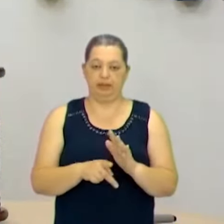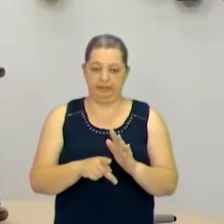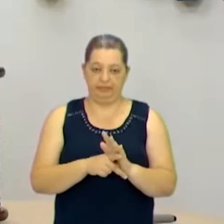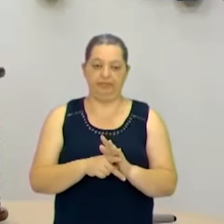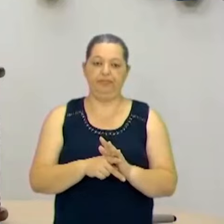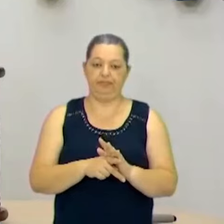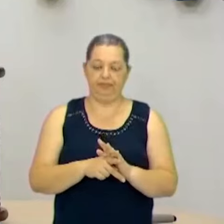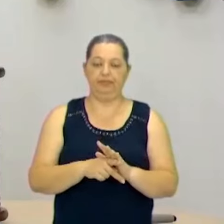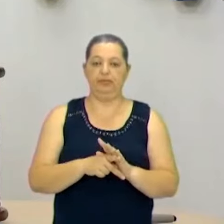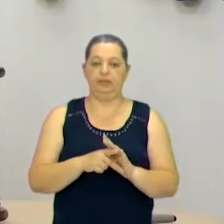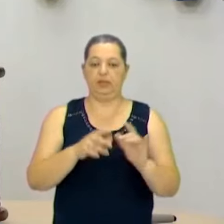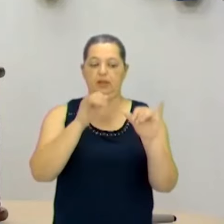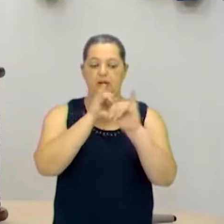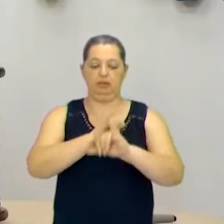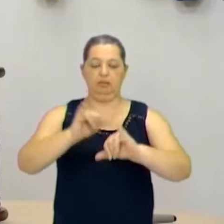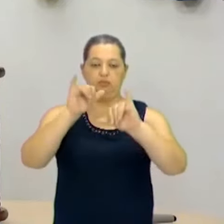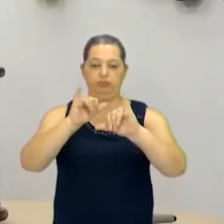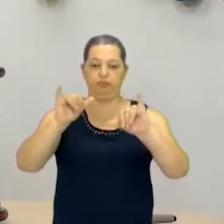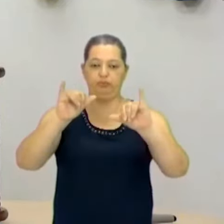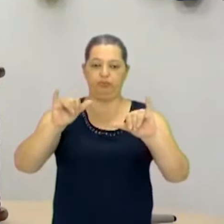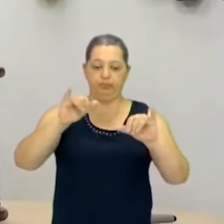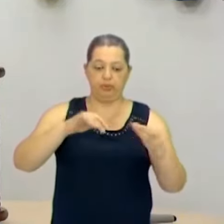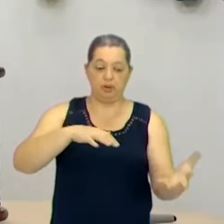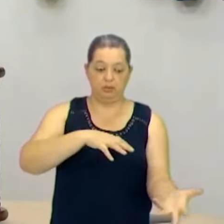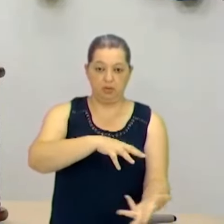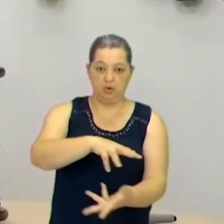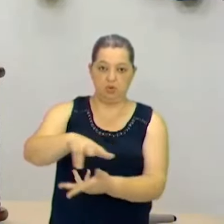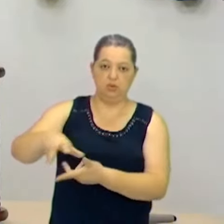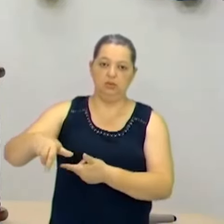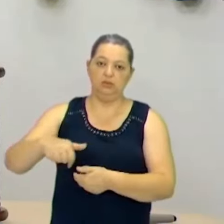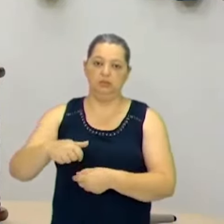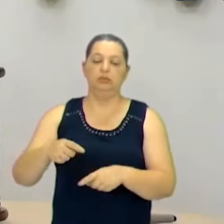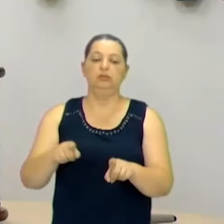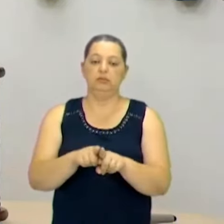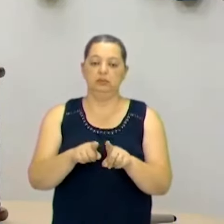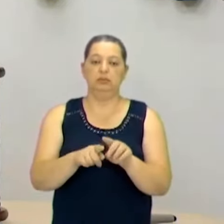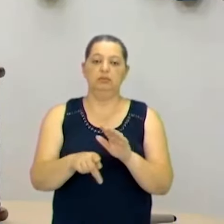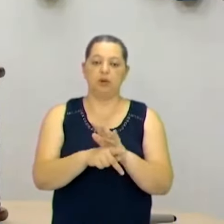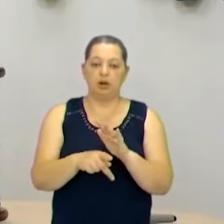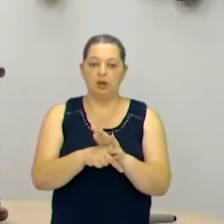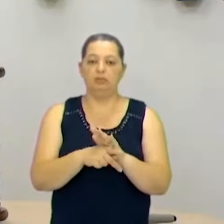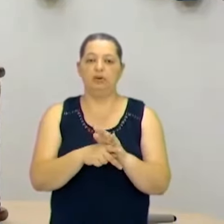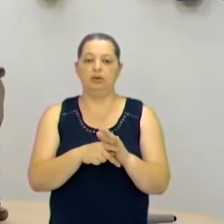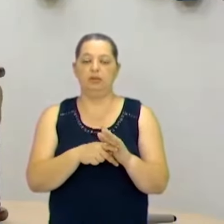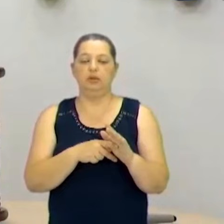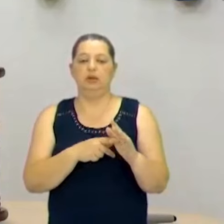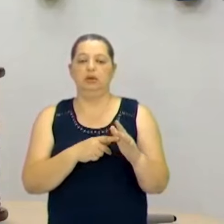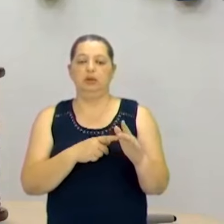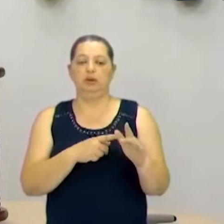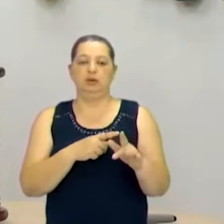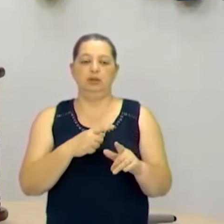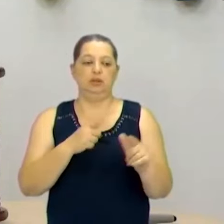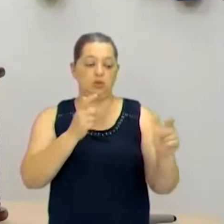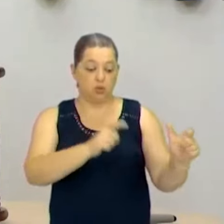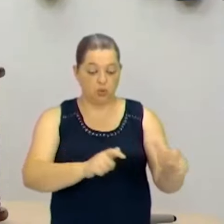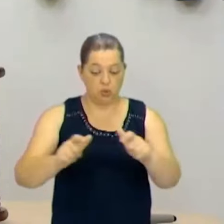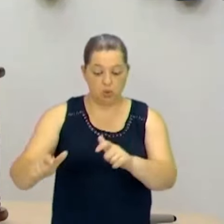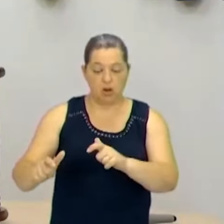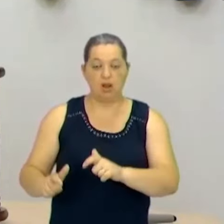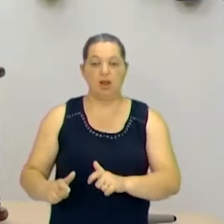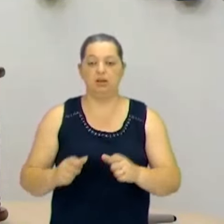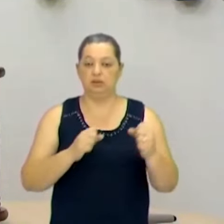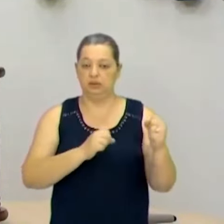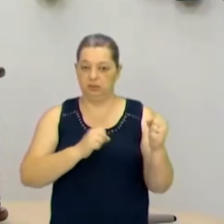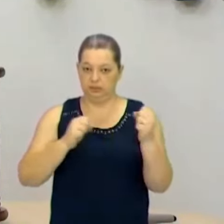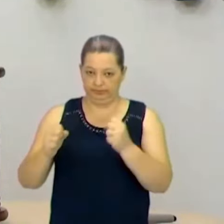mídia internacional foi muito grande e a gente tem também esses ataques sucessivos, né? Porque foram escolhidos vários pontos de poder,